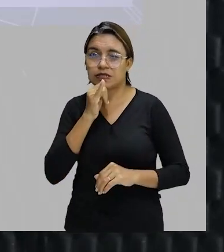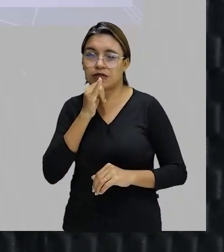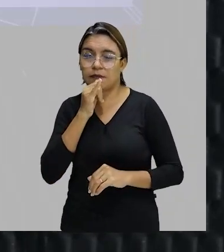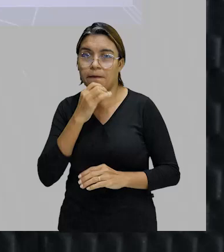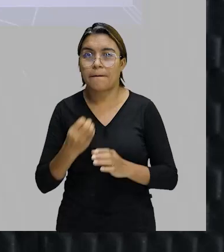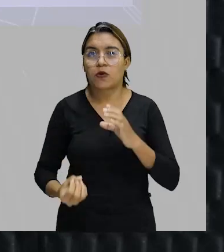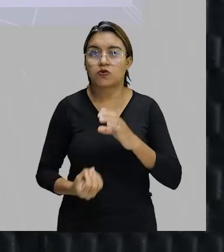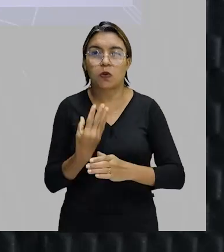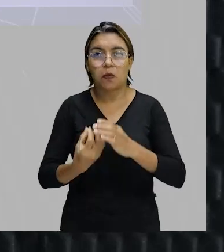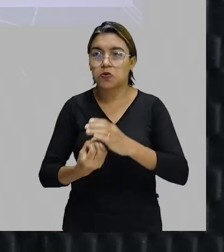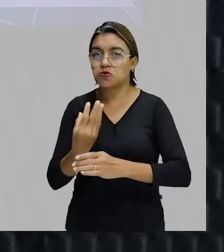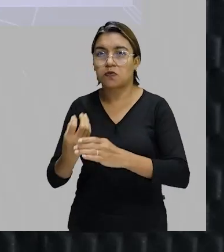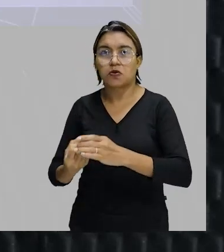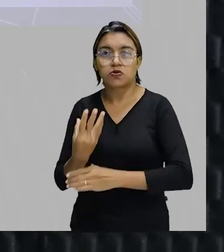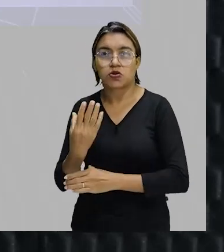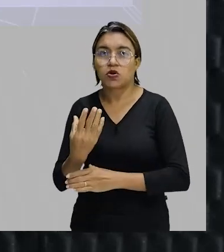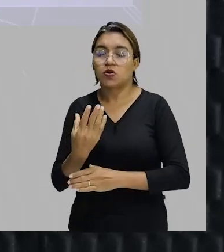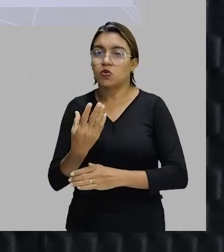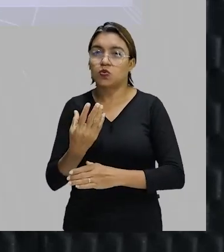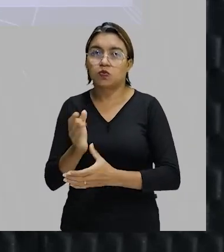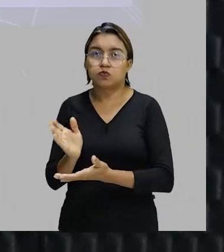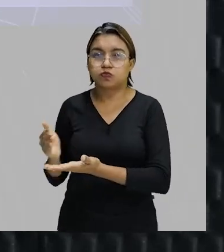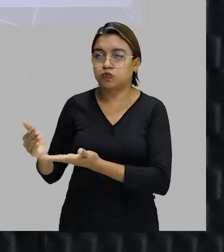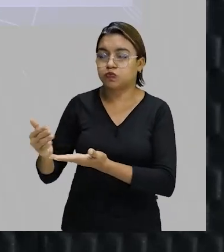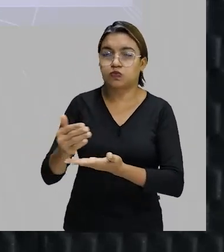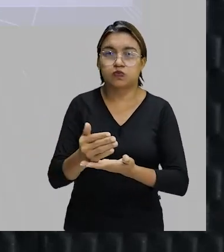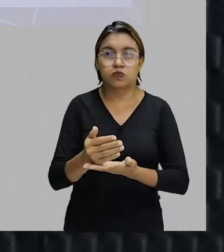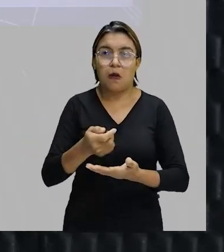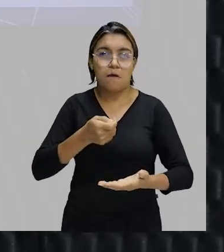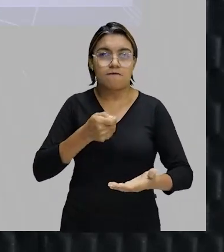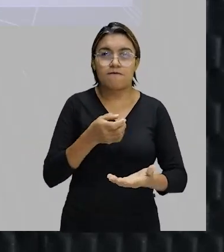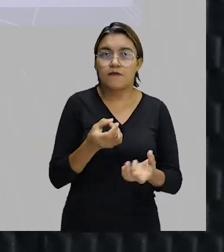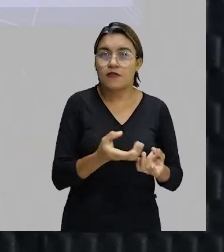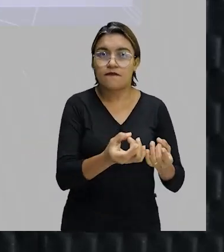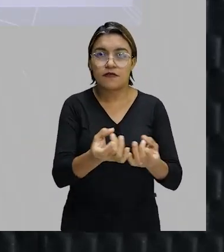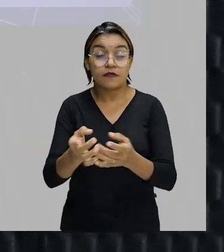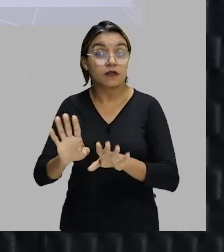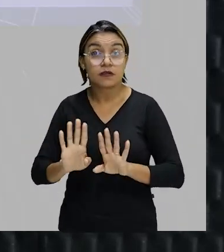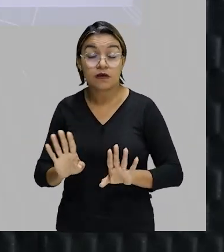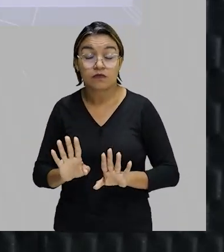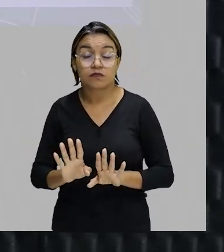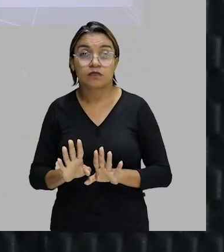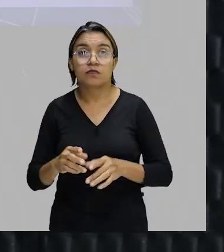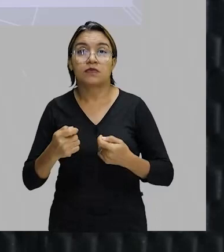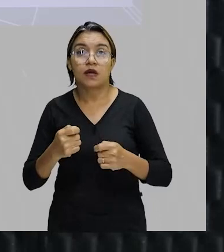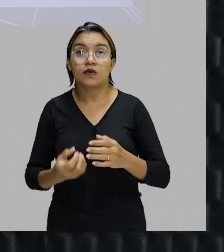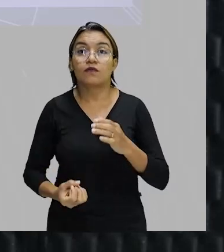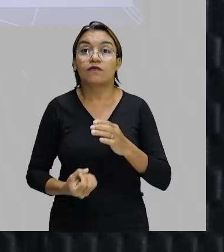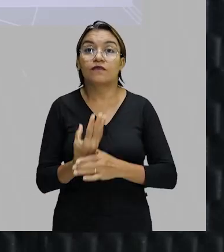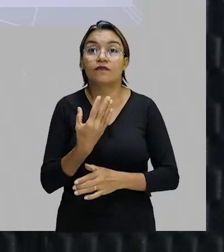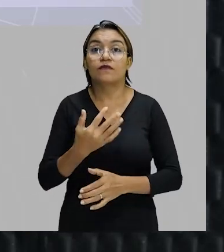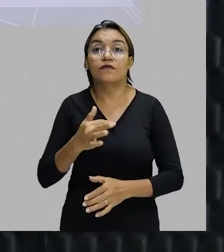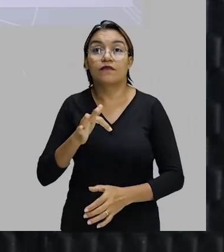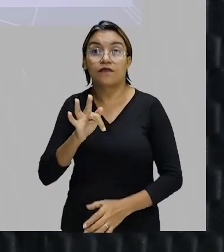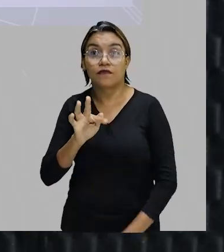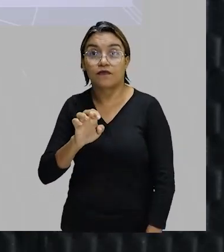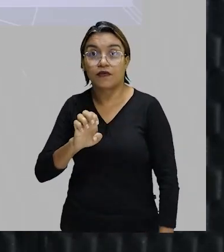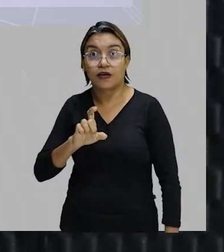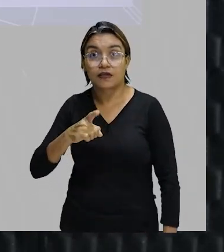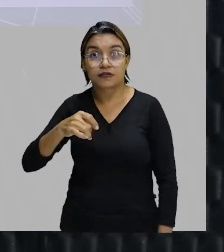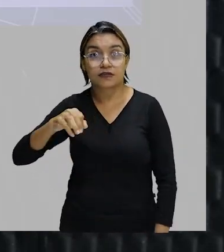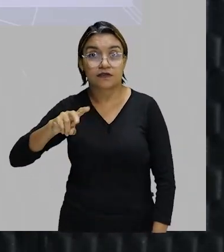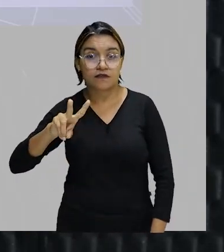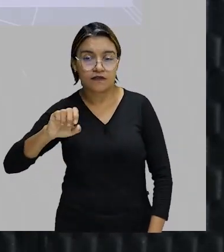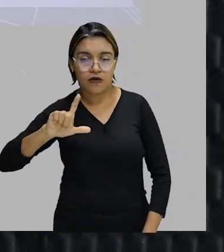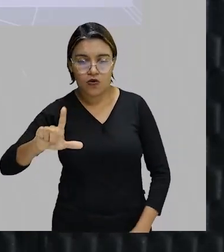em larga escala, com grande estoque, que eu preciso vender, vender, vender. Não. Eu tenho a chamada produção flexível. O que é